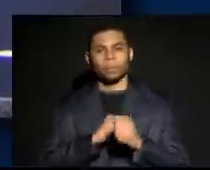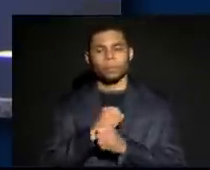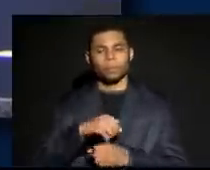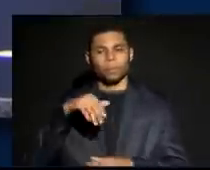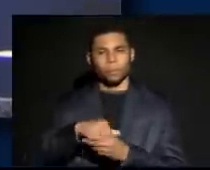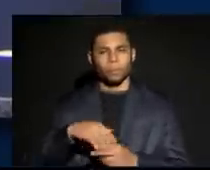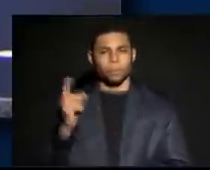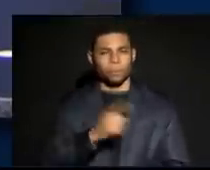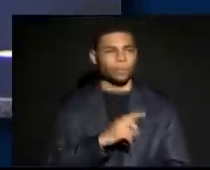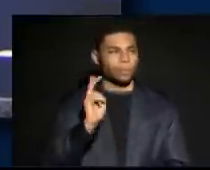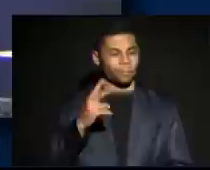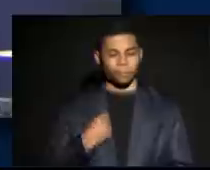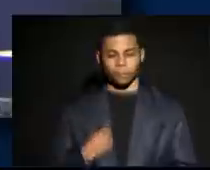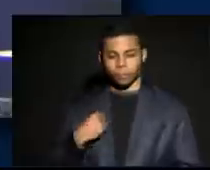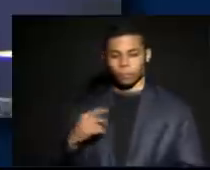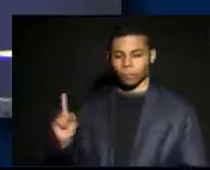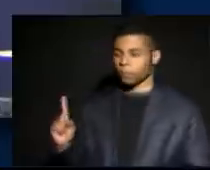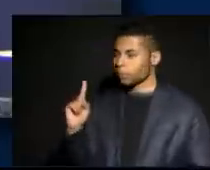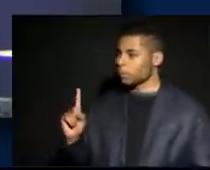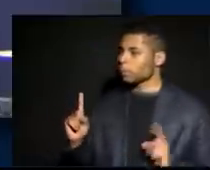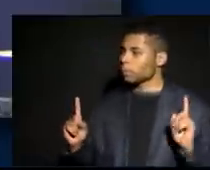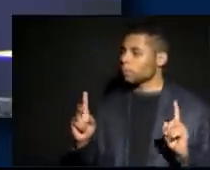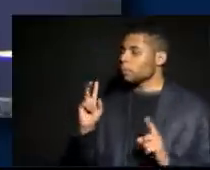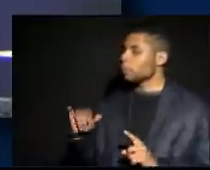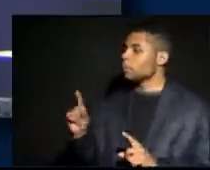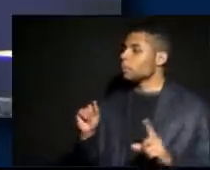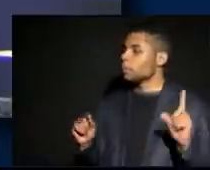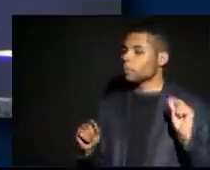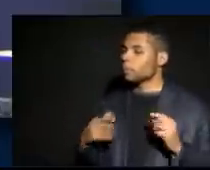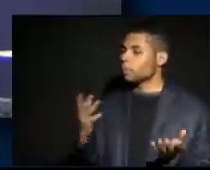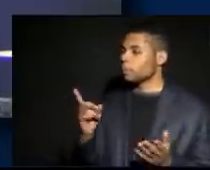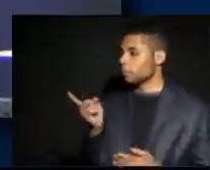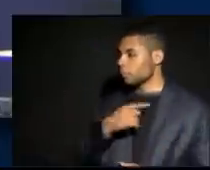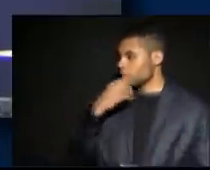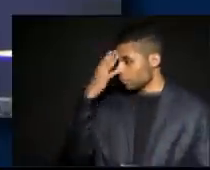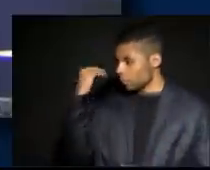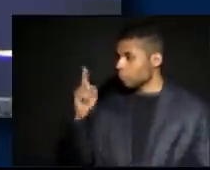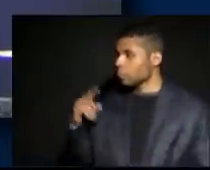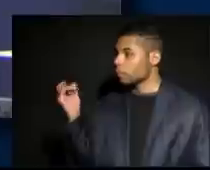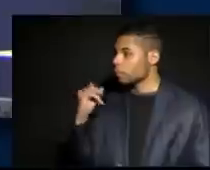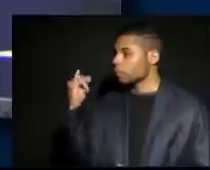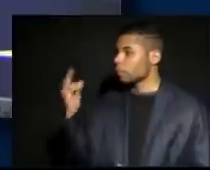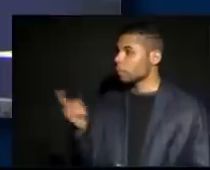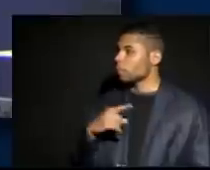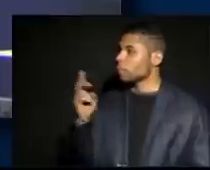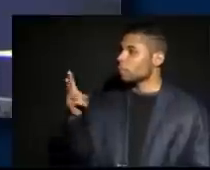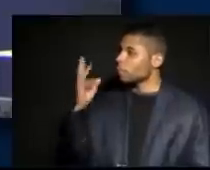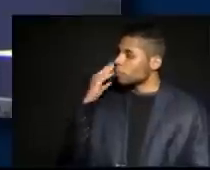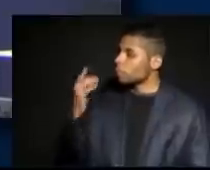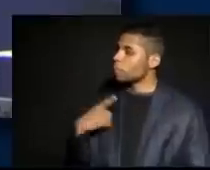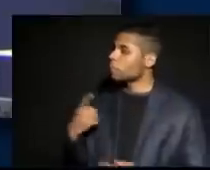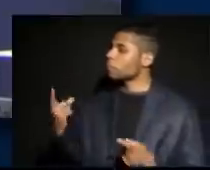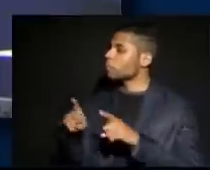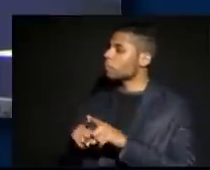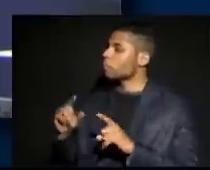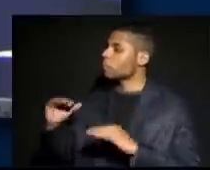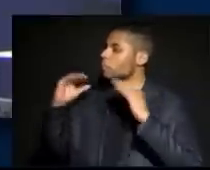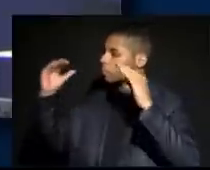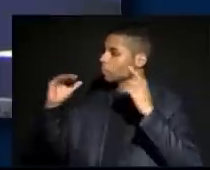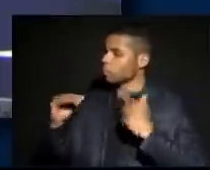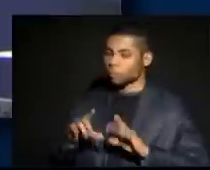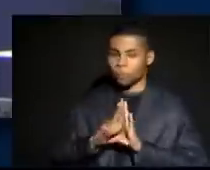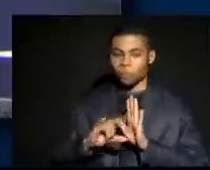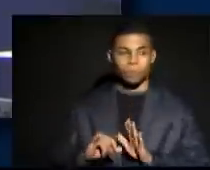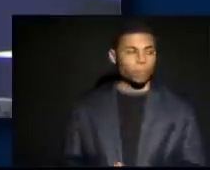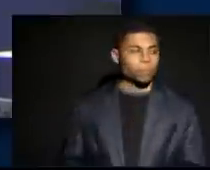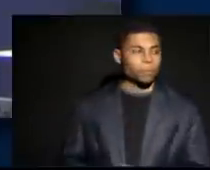aqui os candidatos presidenciais quem vai ser eleito aí mas parece que a gente se esquece da importância das relações entre executivo e legislativo